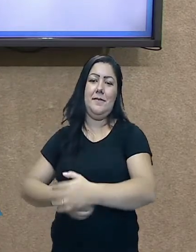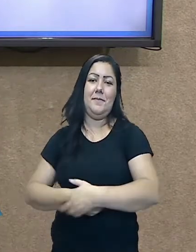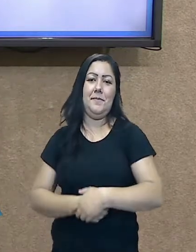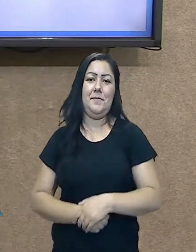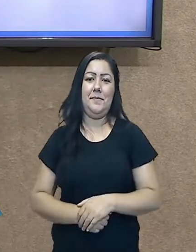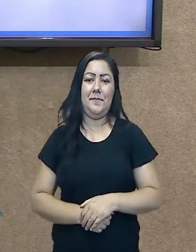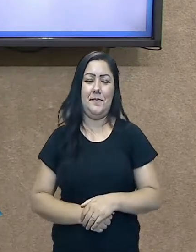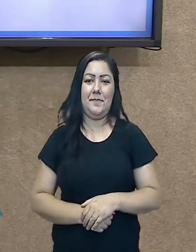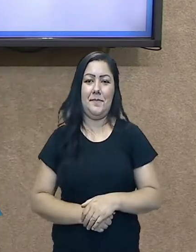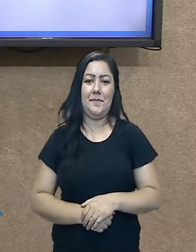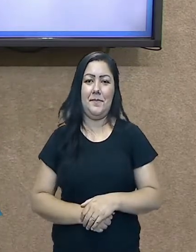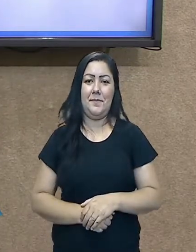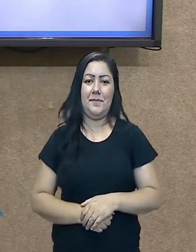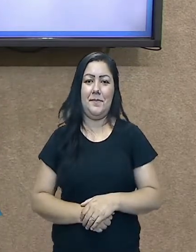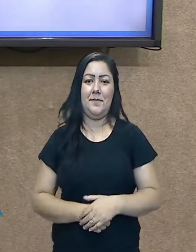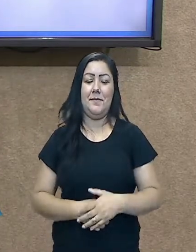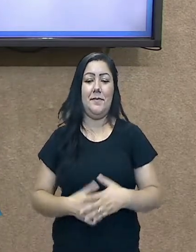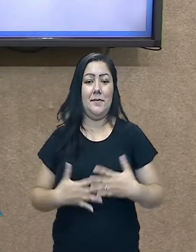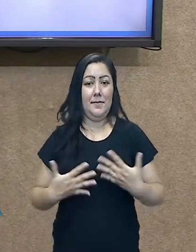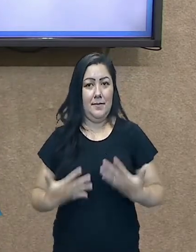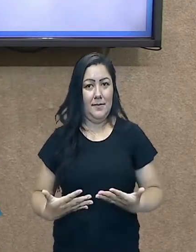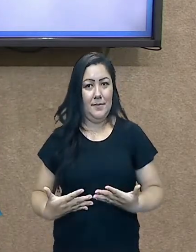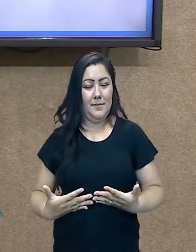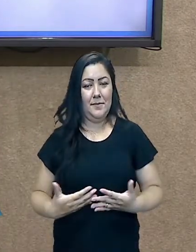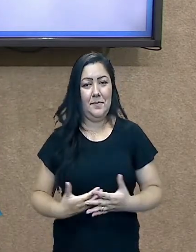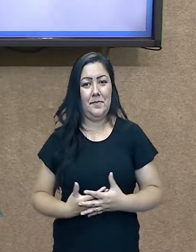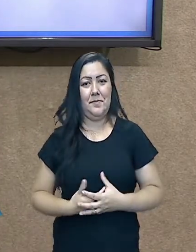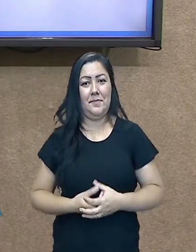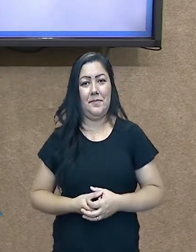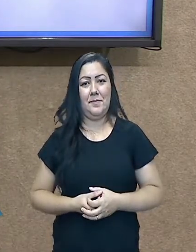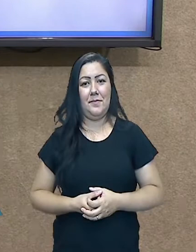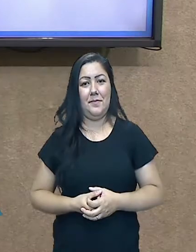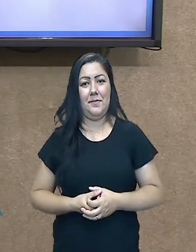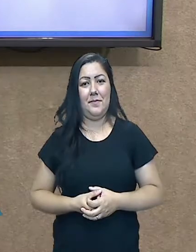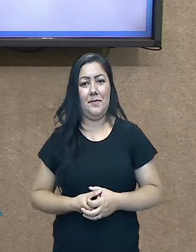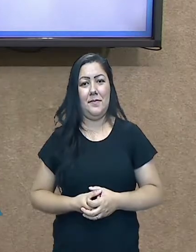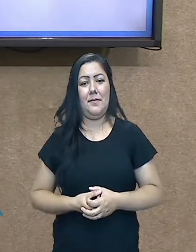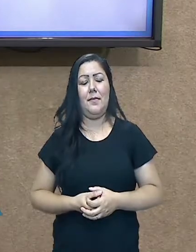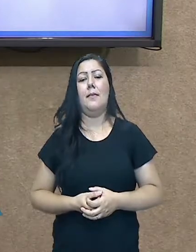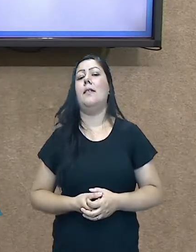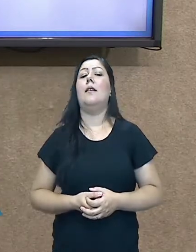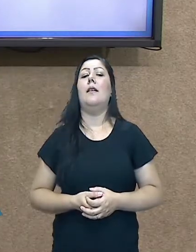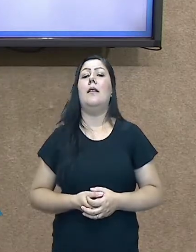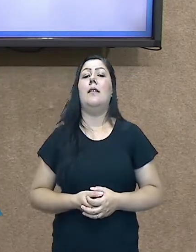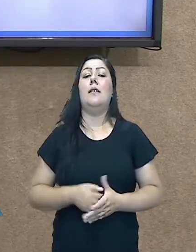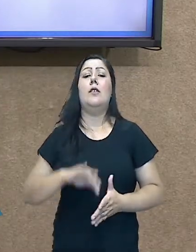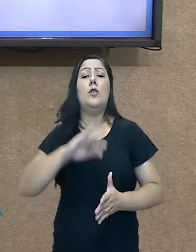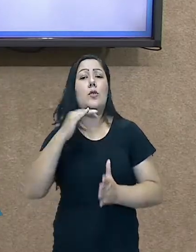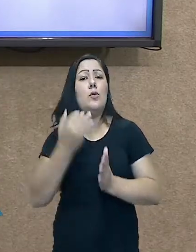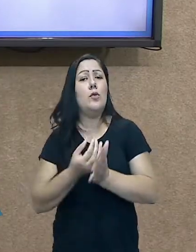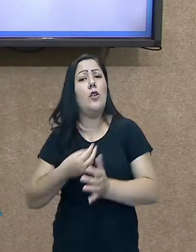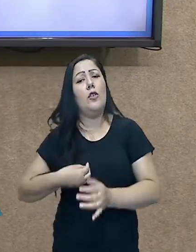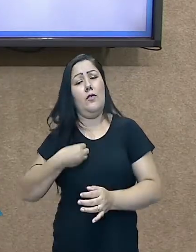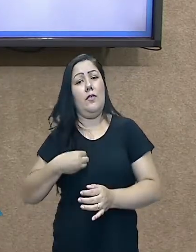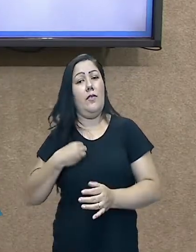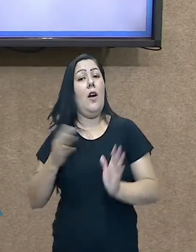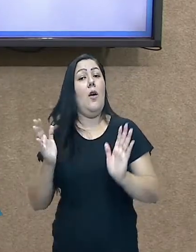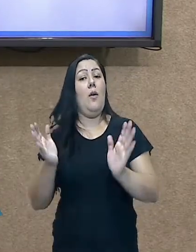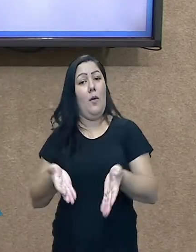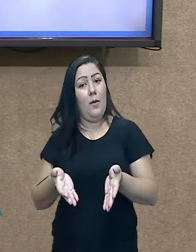Então, muito do que nós vivemos hoje é herança dos nossos primeiros